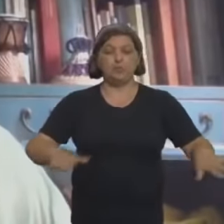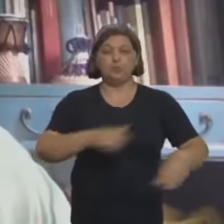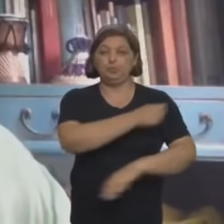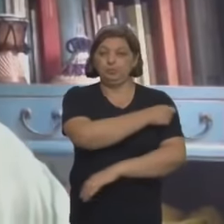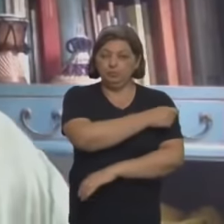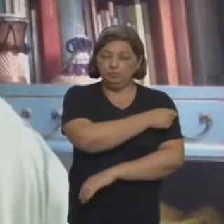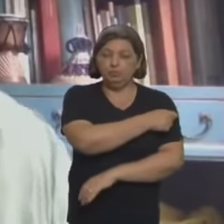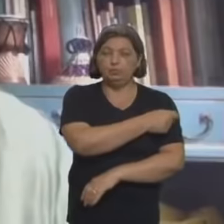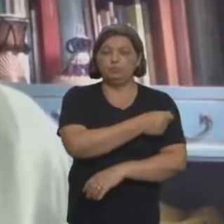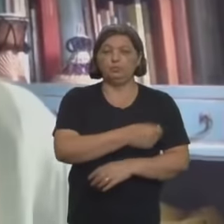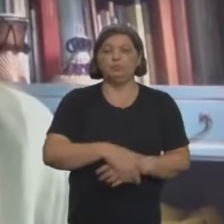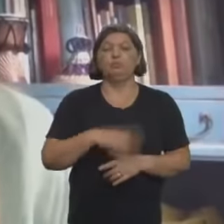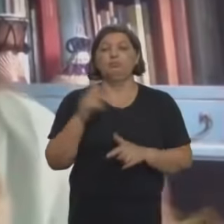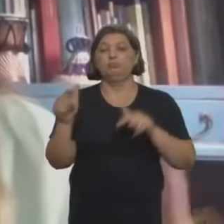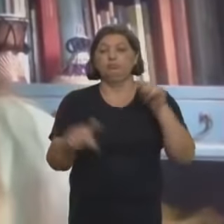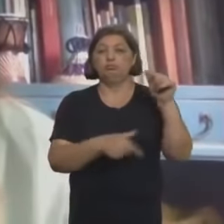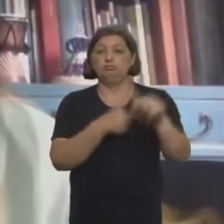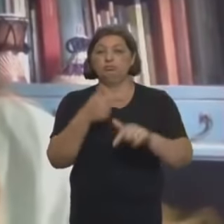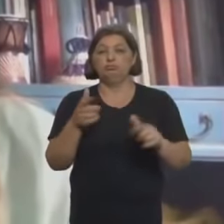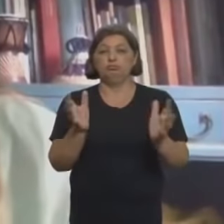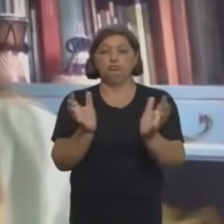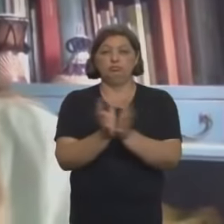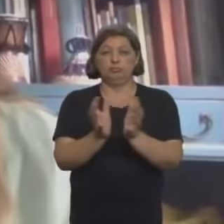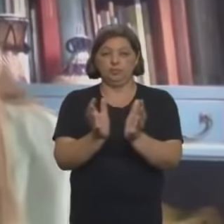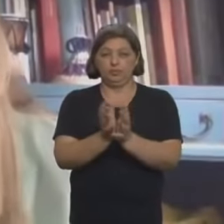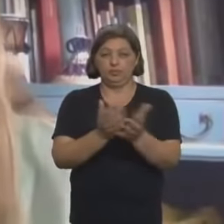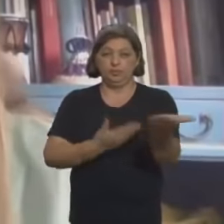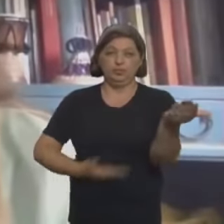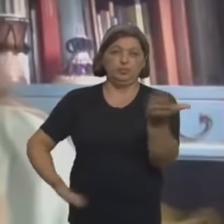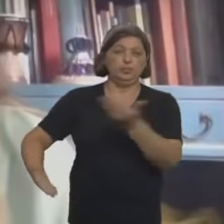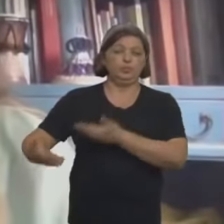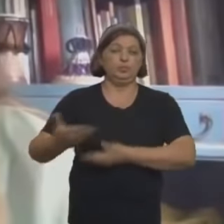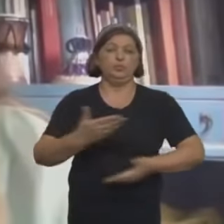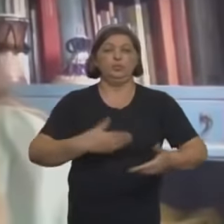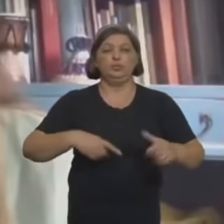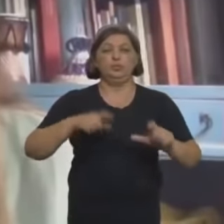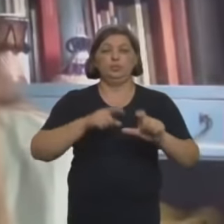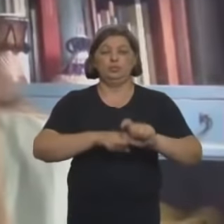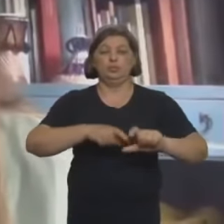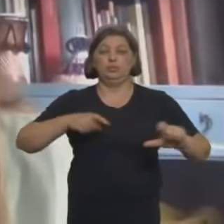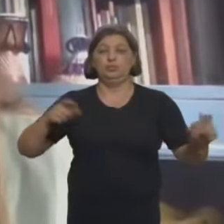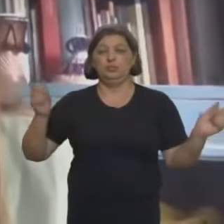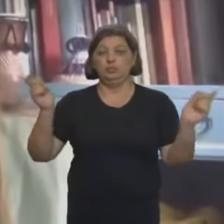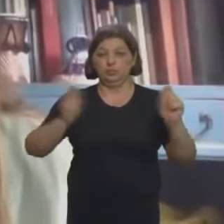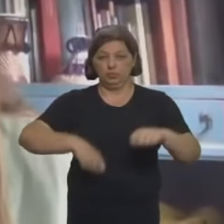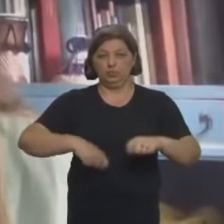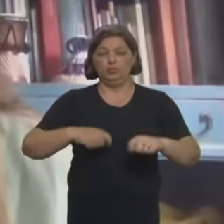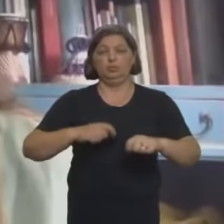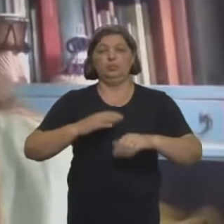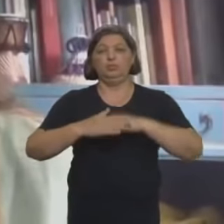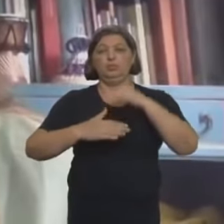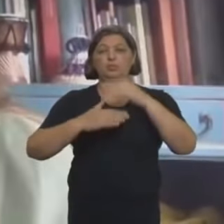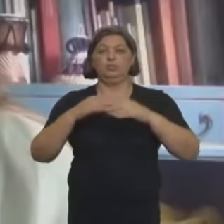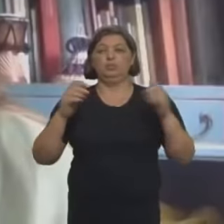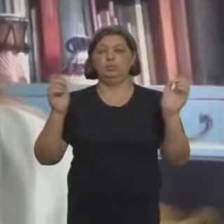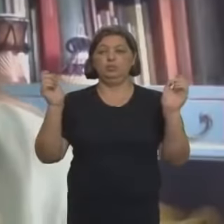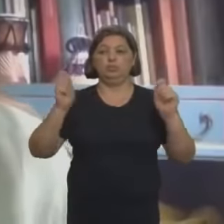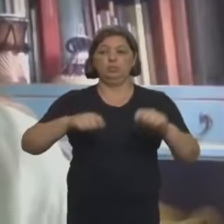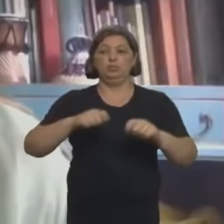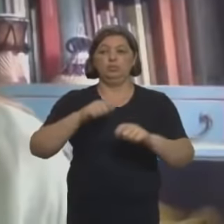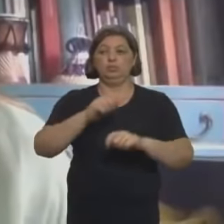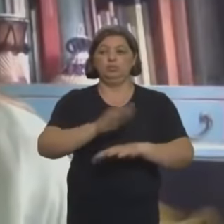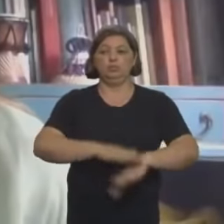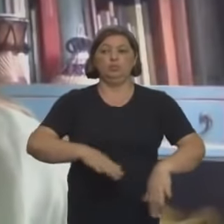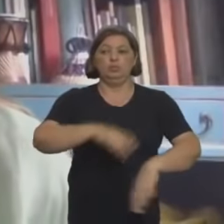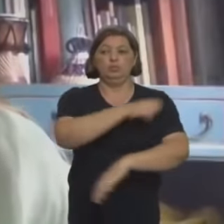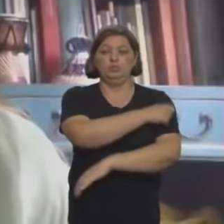trabalhar de forma coletiva a autonomia e a capacidade dessa construção de competências dos alunos. E aí,